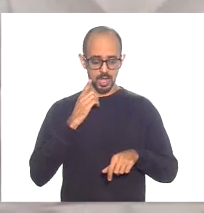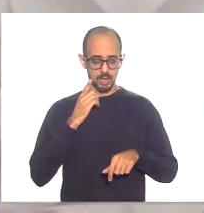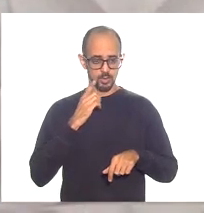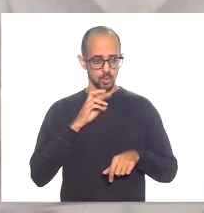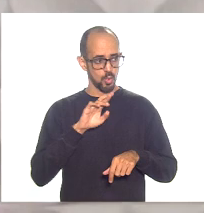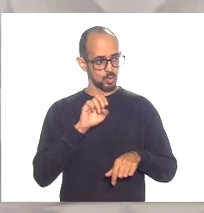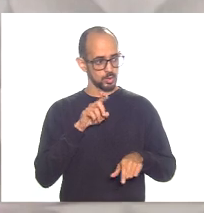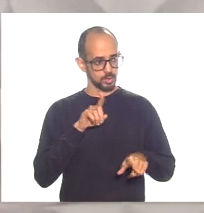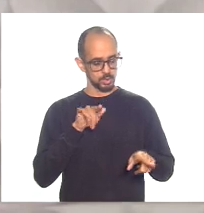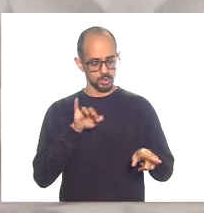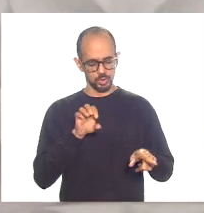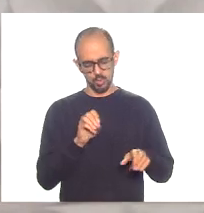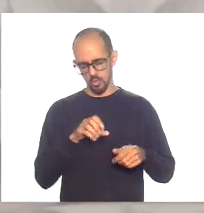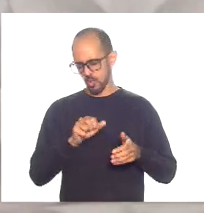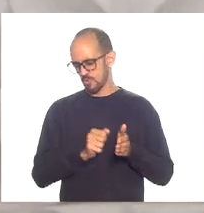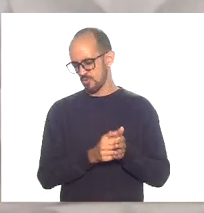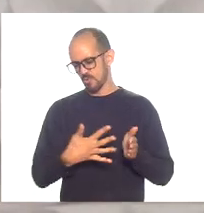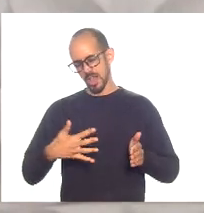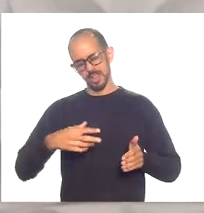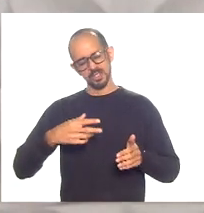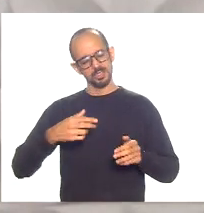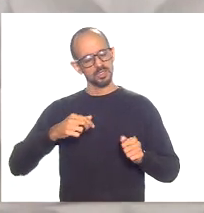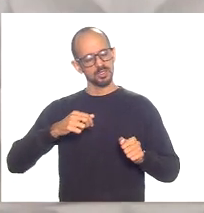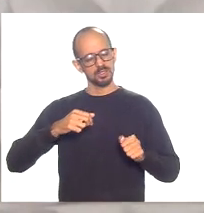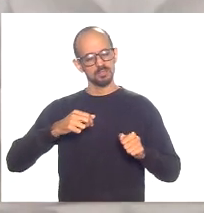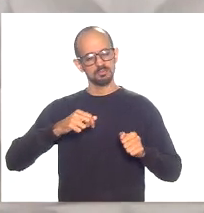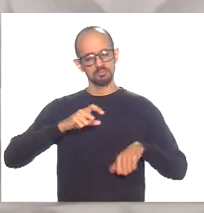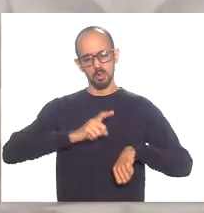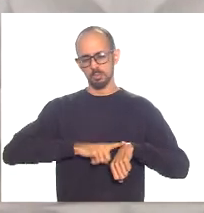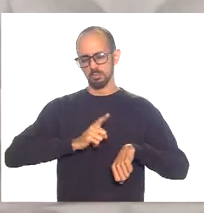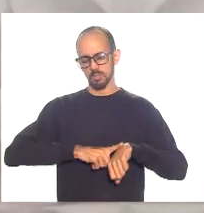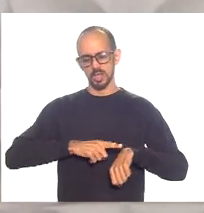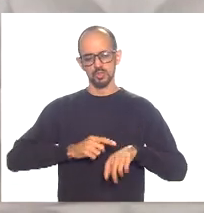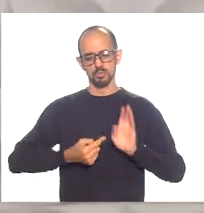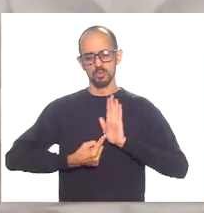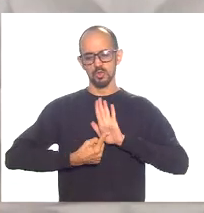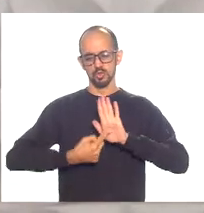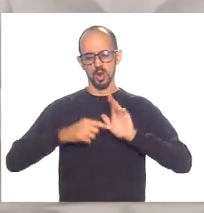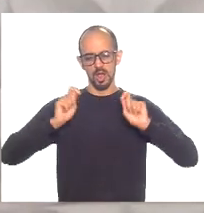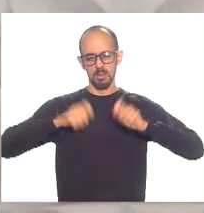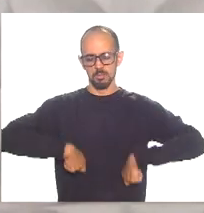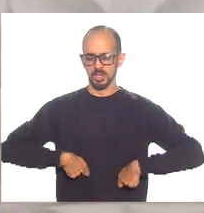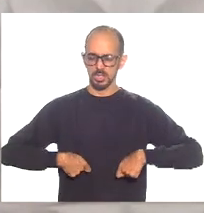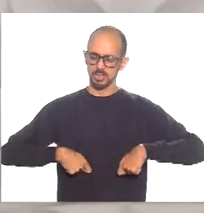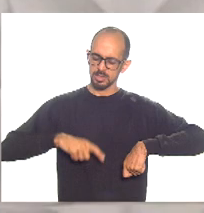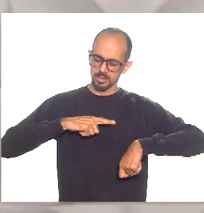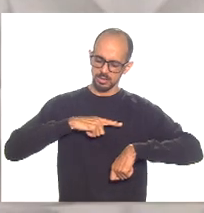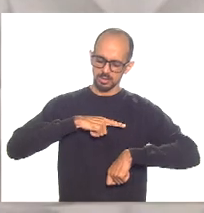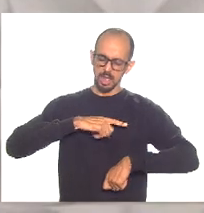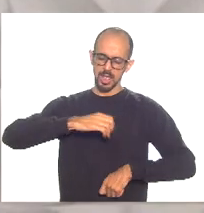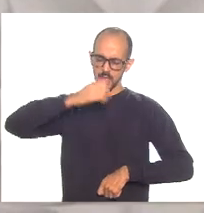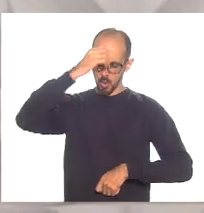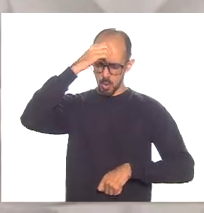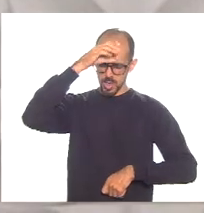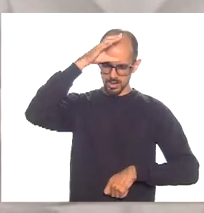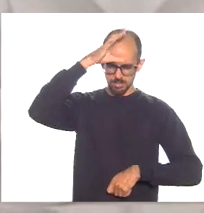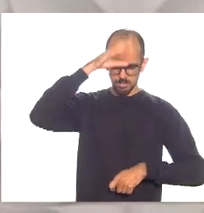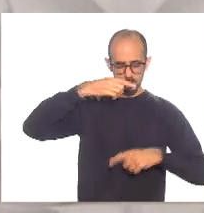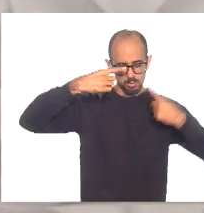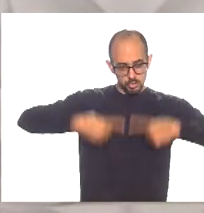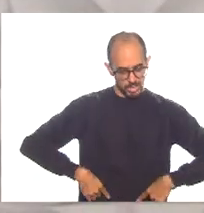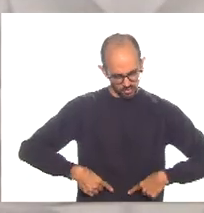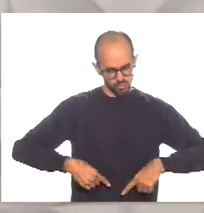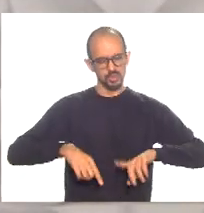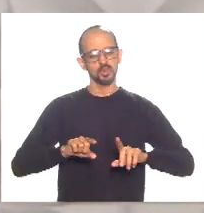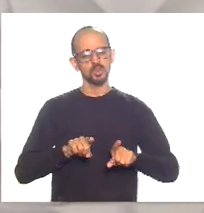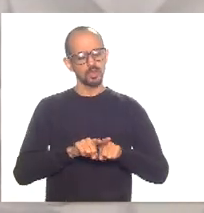momentos, já demonstrou a sua capacidade, sua competência, o seu preparo para o desafio. Vale lembrar que, entre